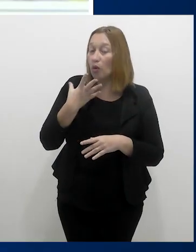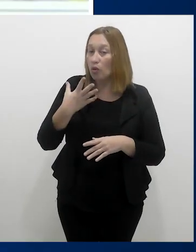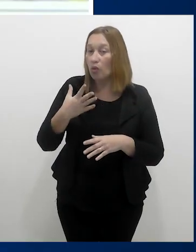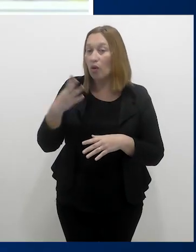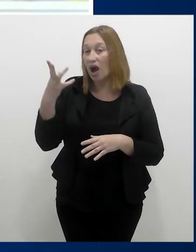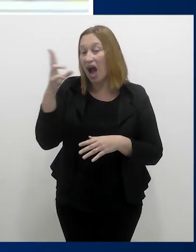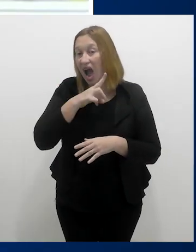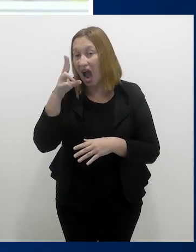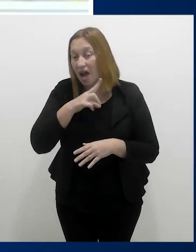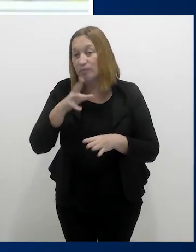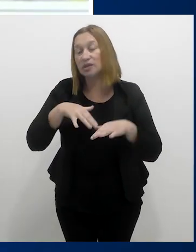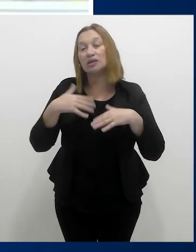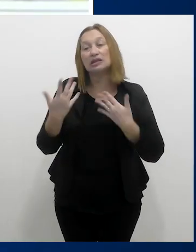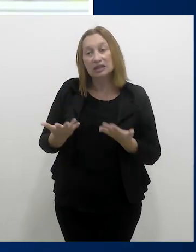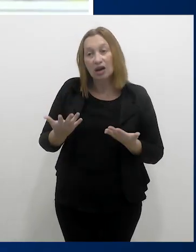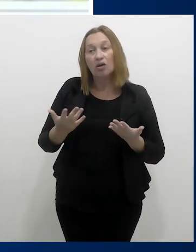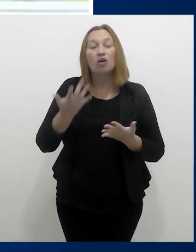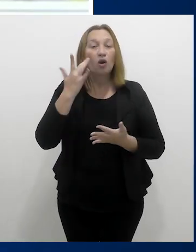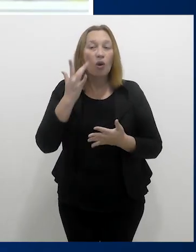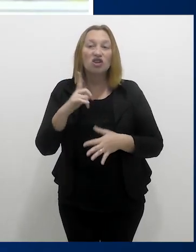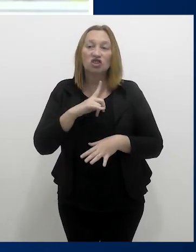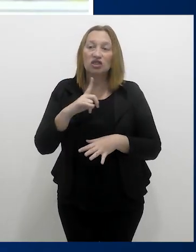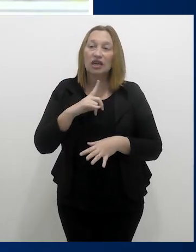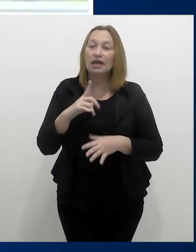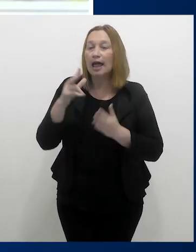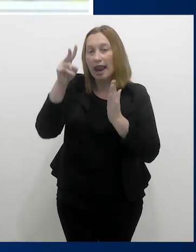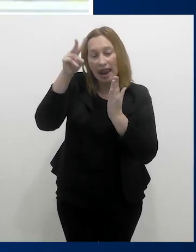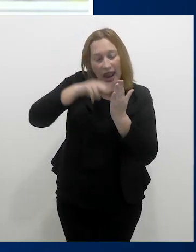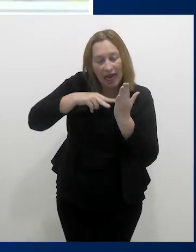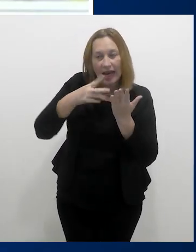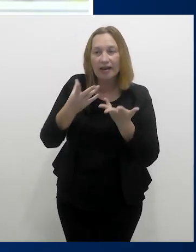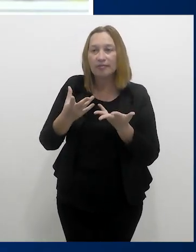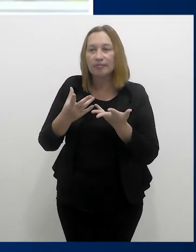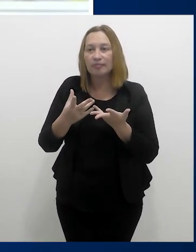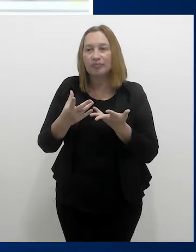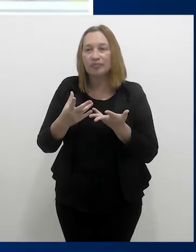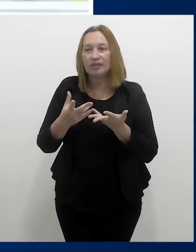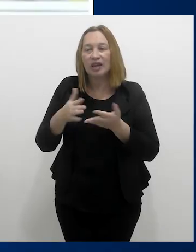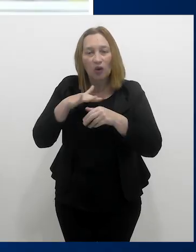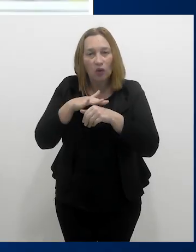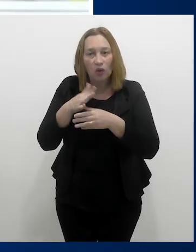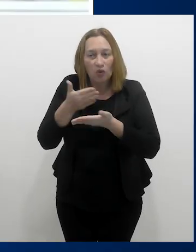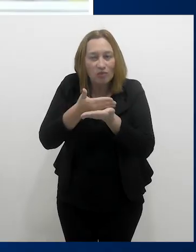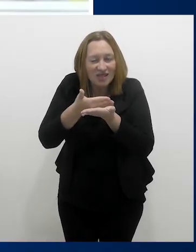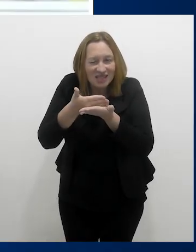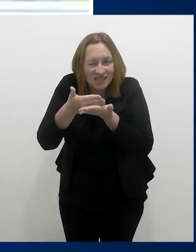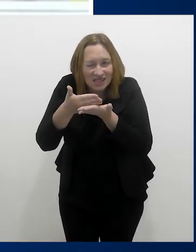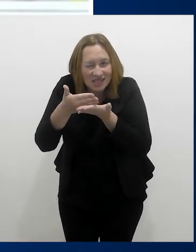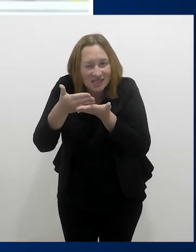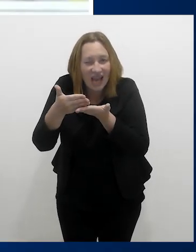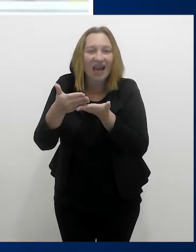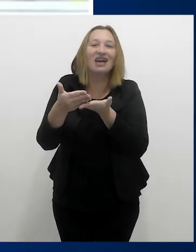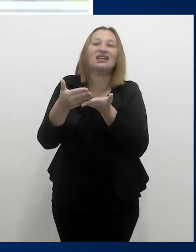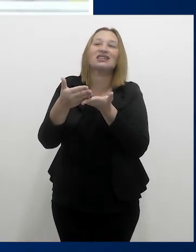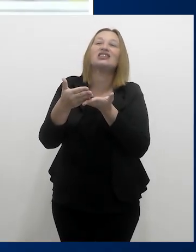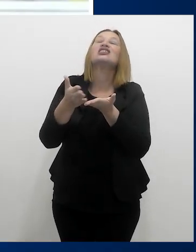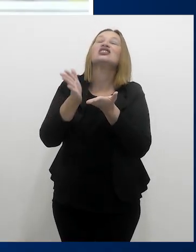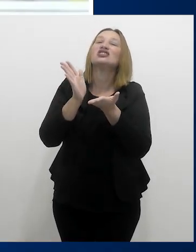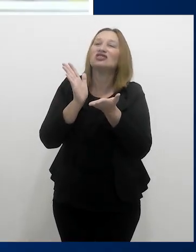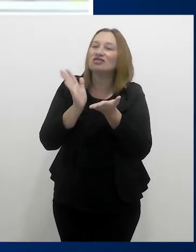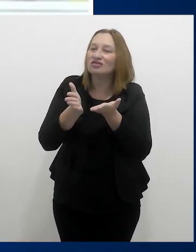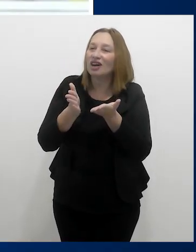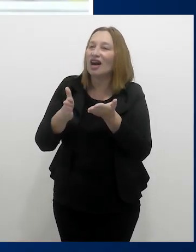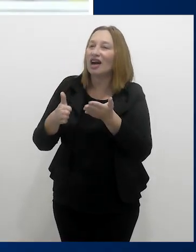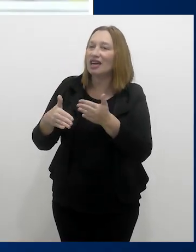Mas eu acho que, existem essas coisas. Ler é aquela coisa, é começar, né. Você